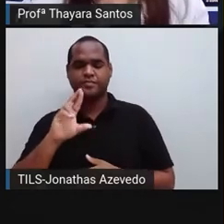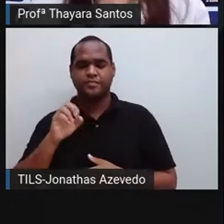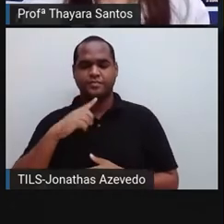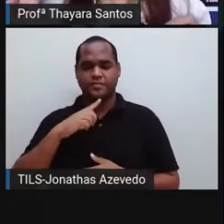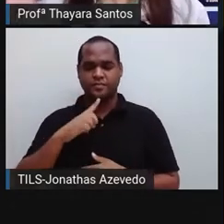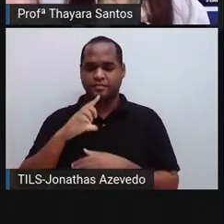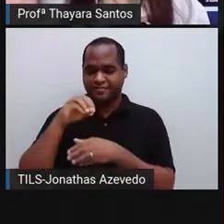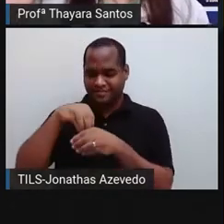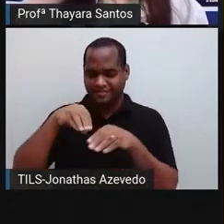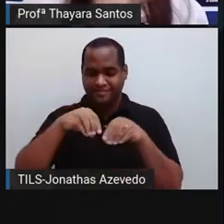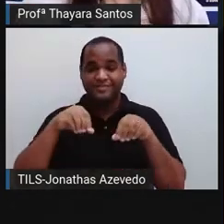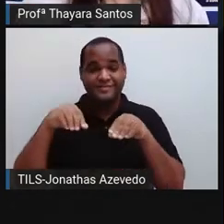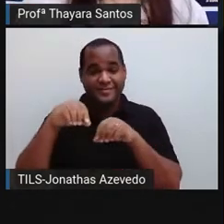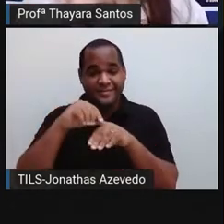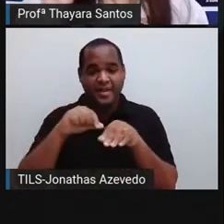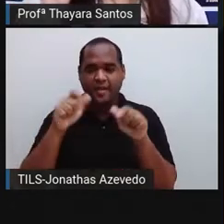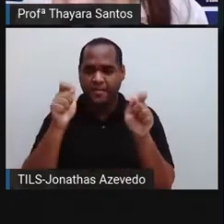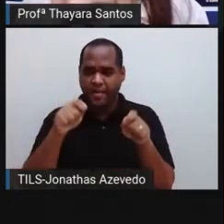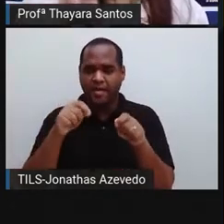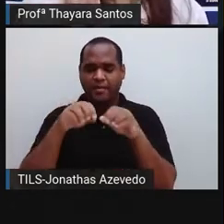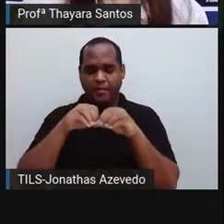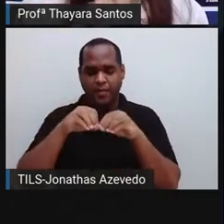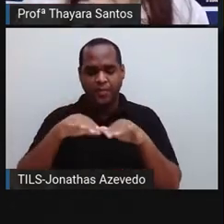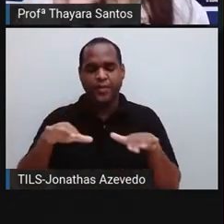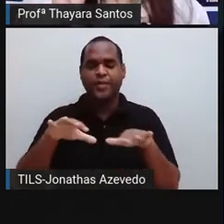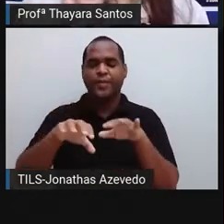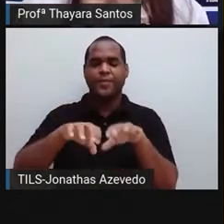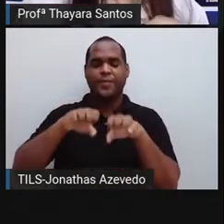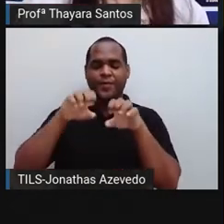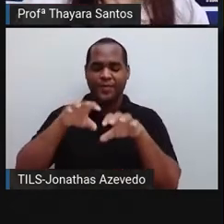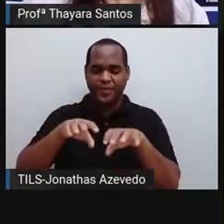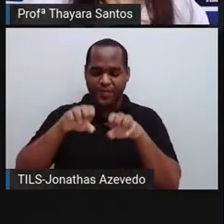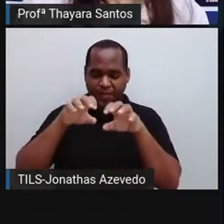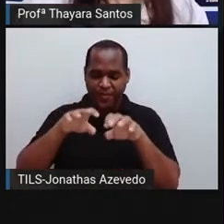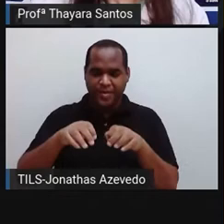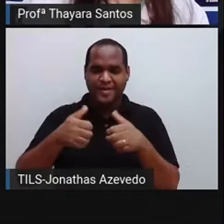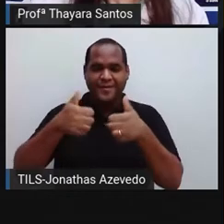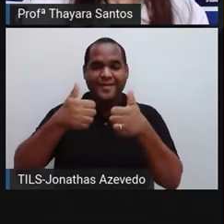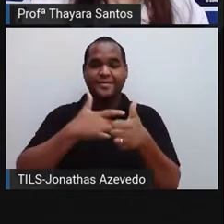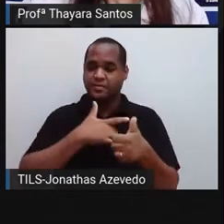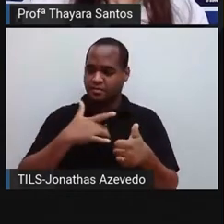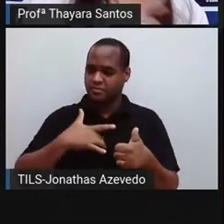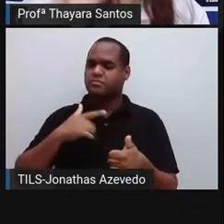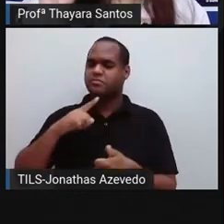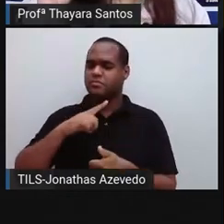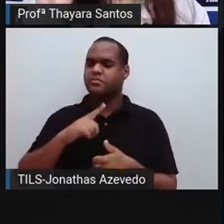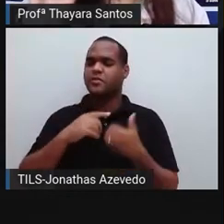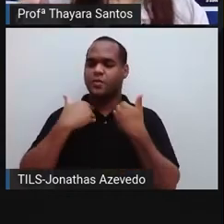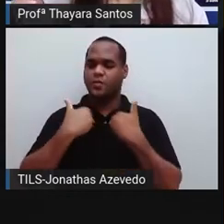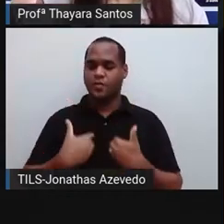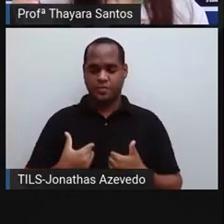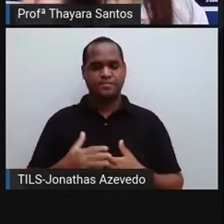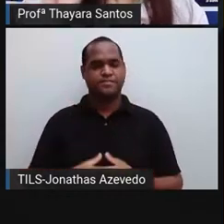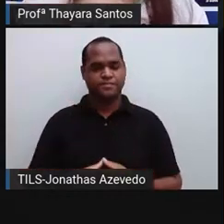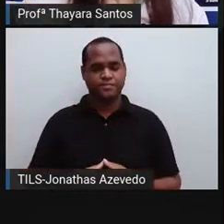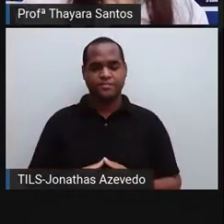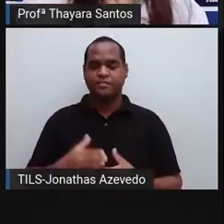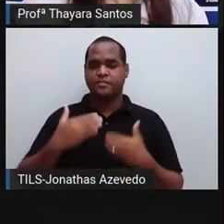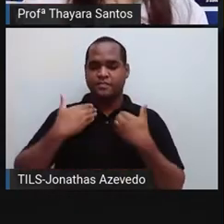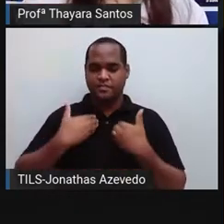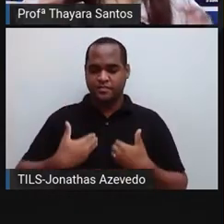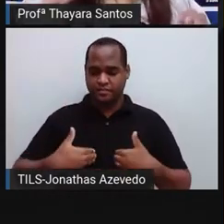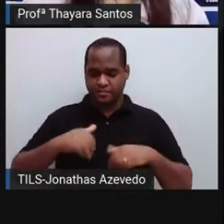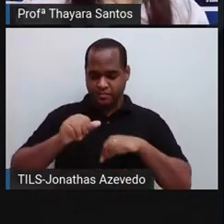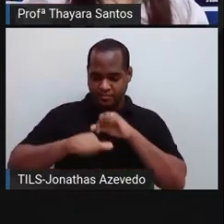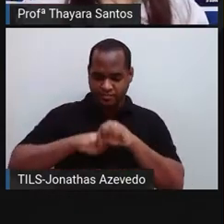lá no solo, e eles vão nesse organismo e retiram dele os nutrientes que ele tinha ali no corpo. Colocam esses nutrientes no